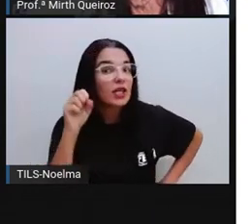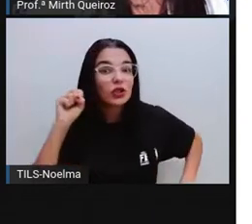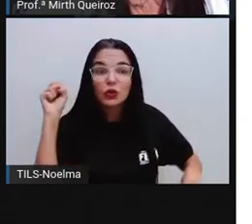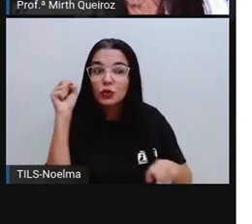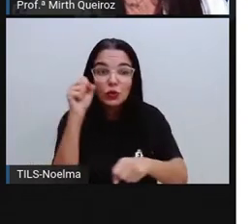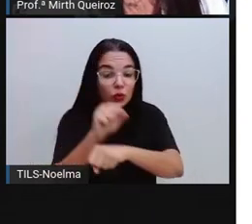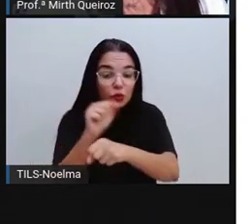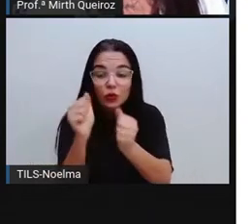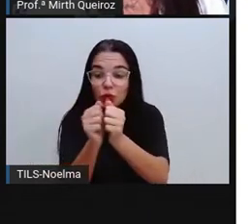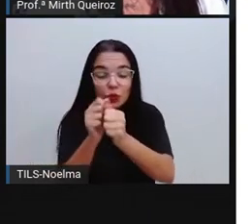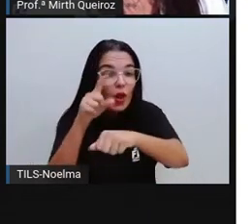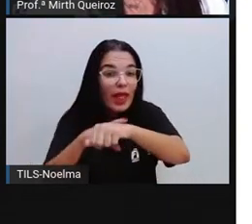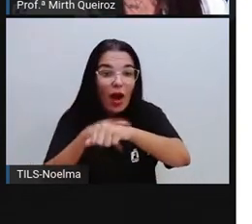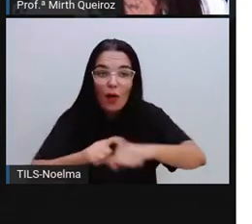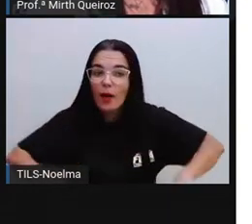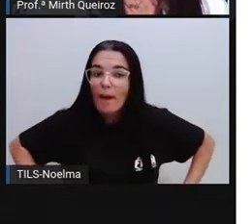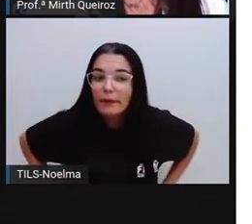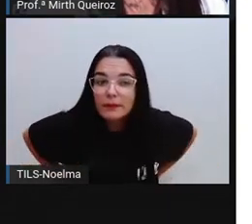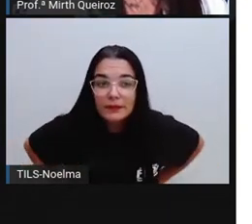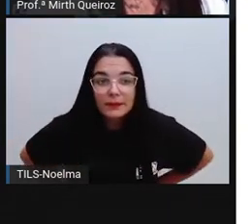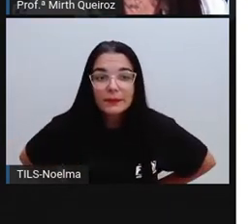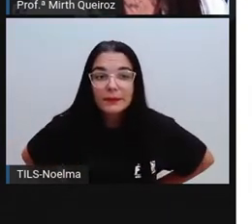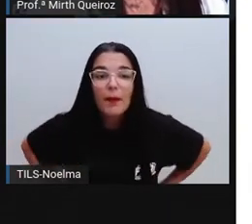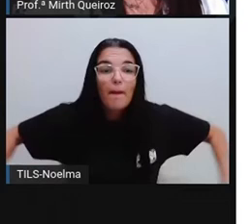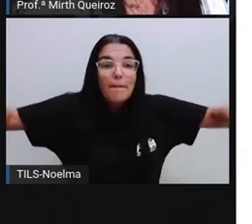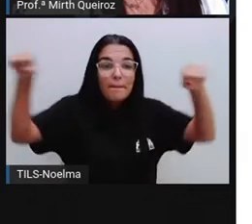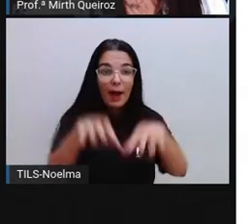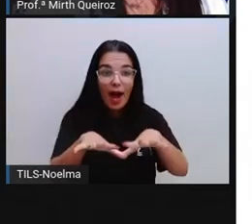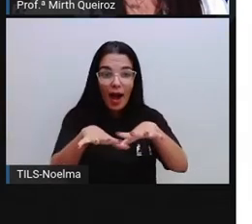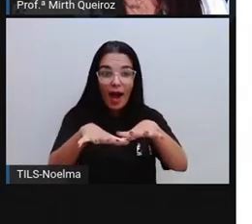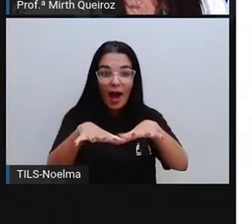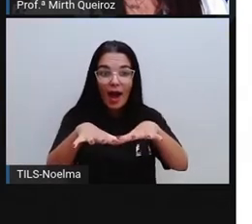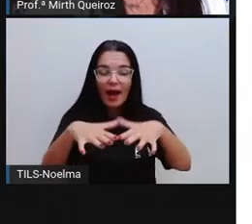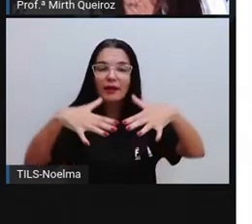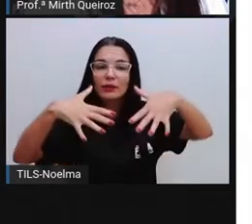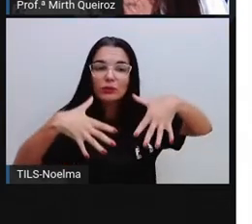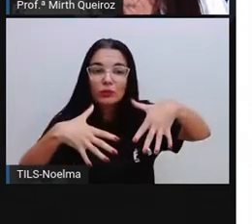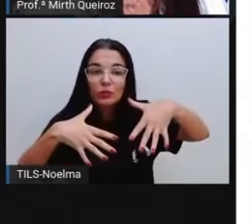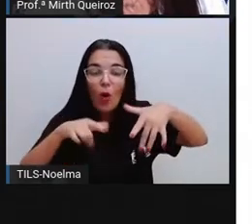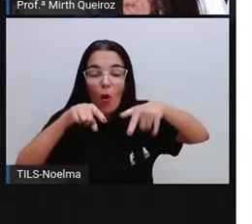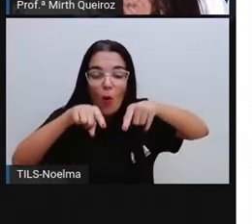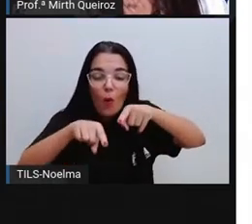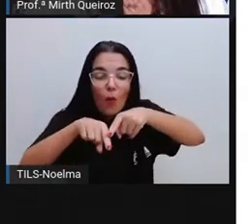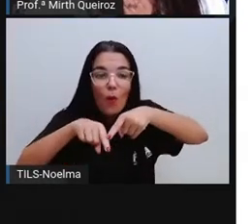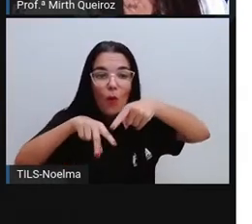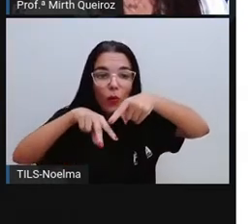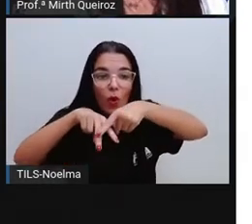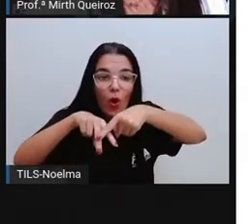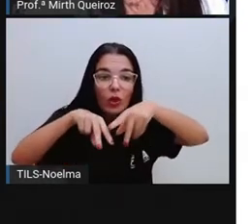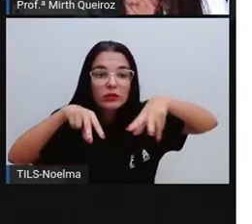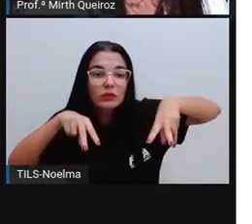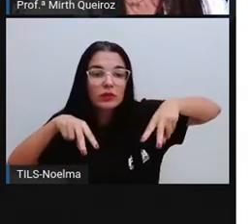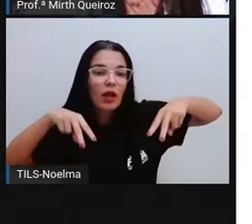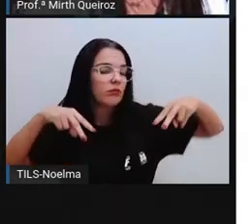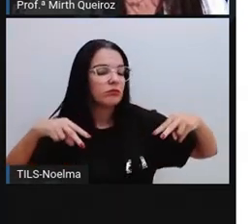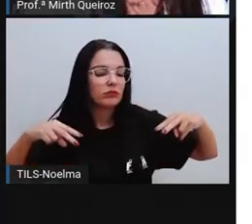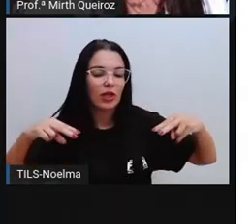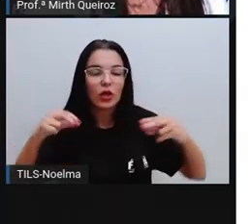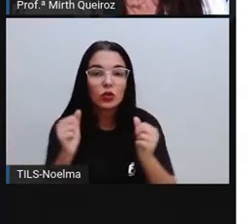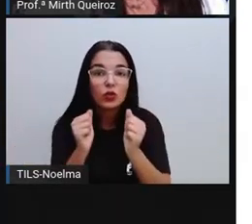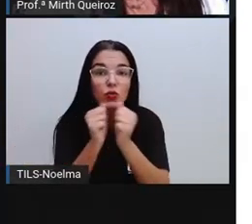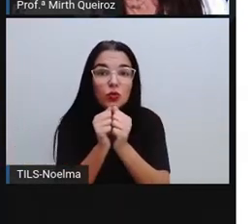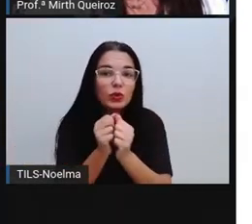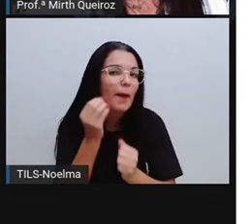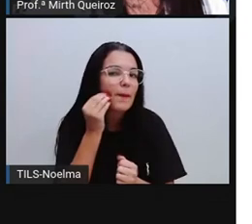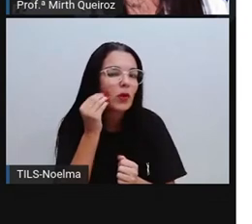tempo em que tentam imaginar quanto daria a soma de seus dedos com os do jogador. Juntas elas vão